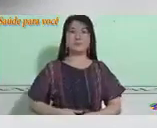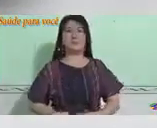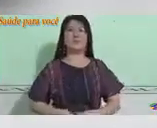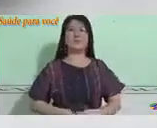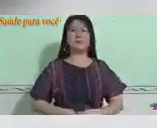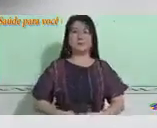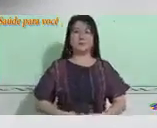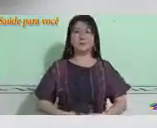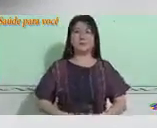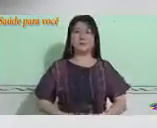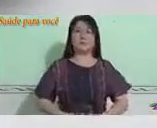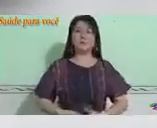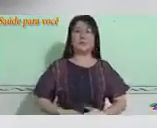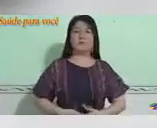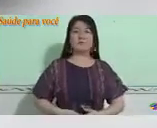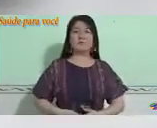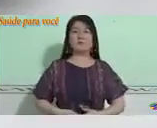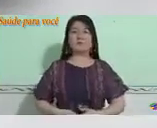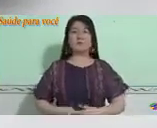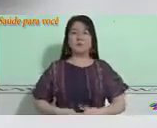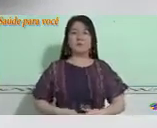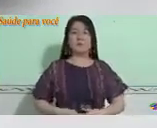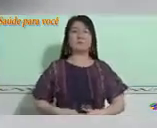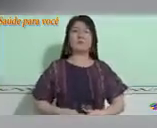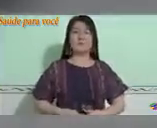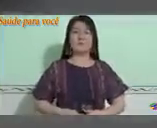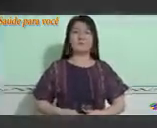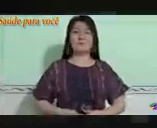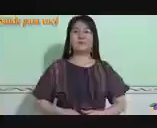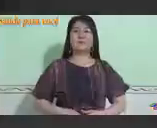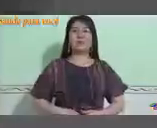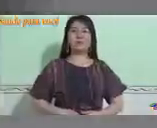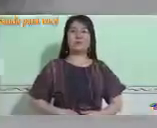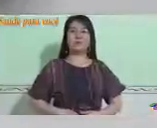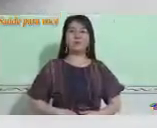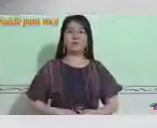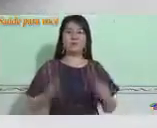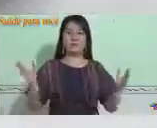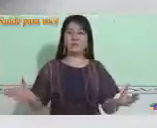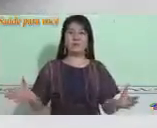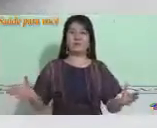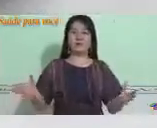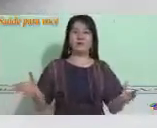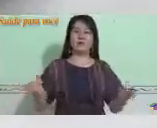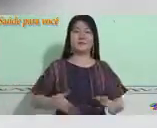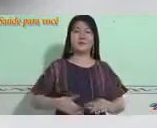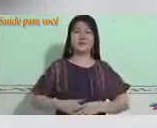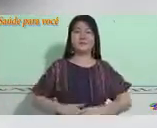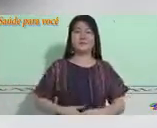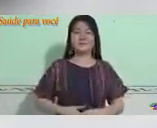Este nutriente, apesar de ser produzido em pequenas quantidades no organismo, precisa ser consumido na dieta,